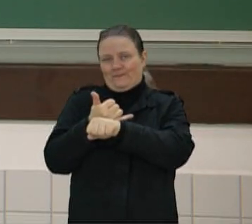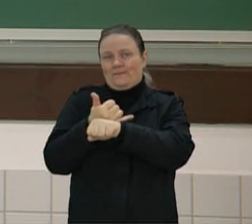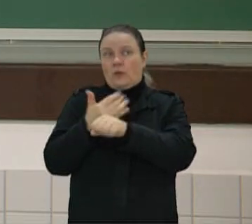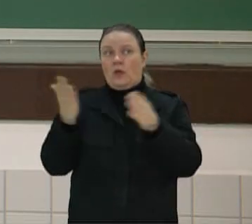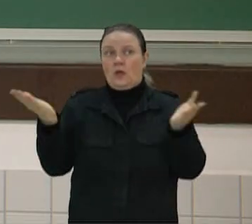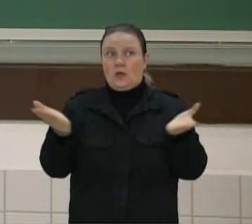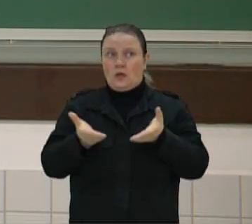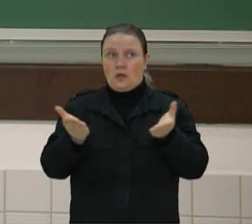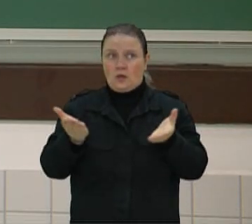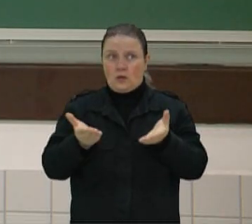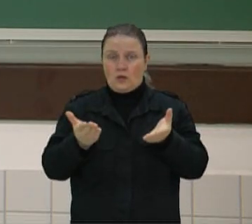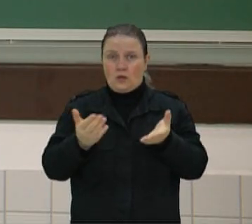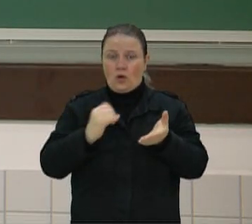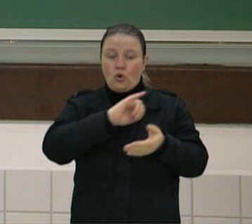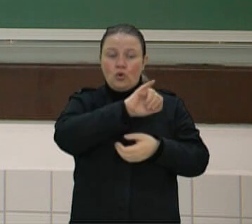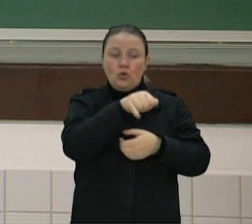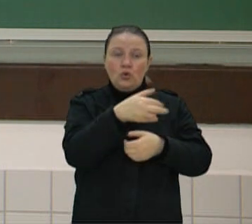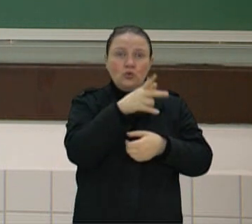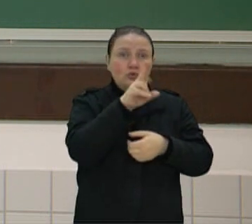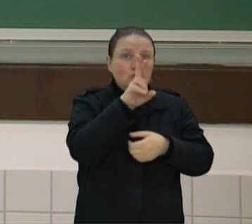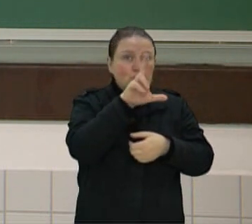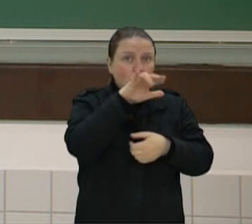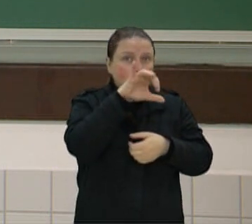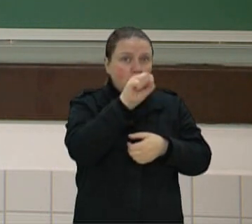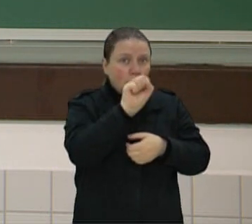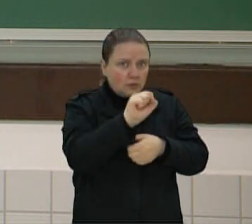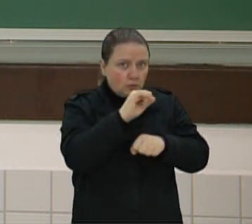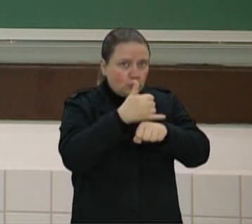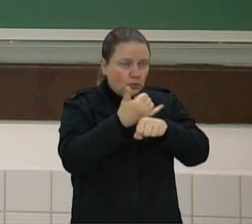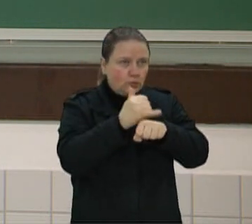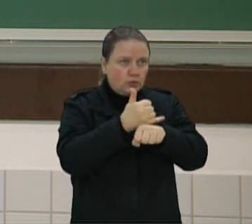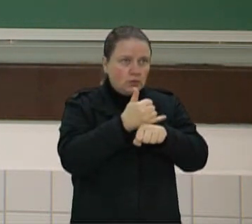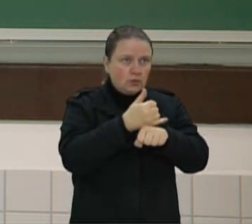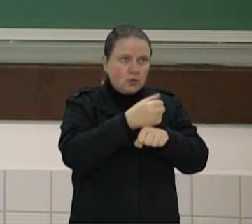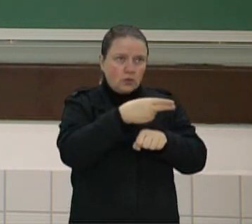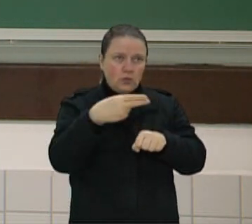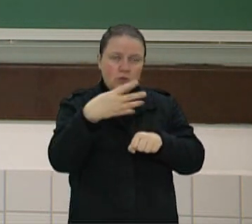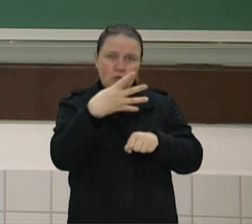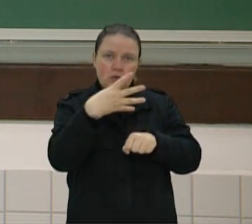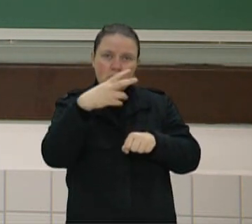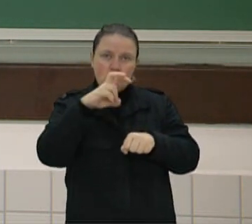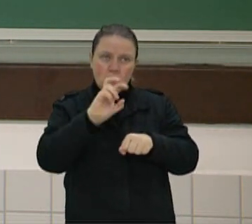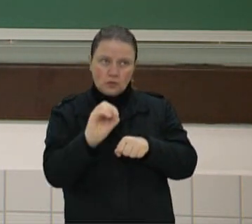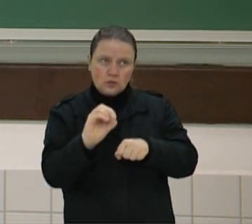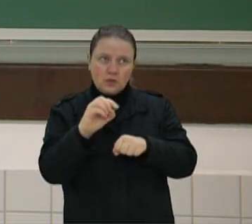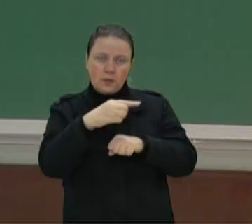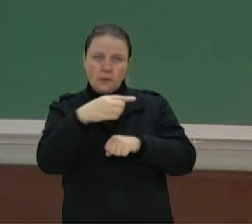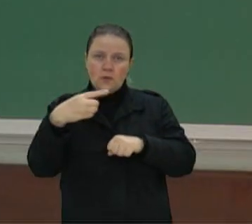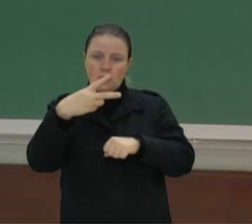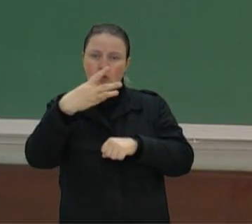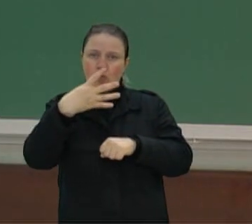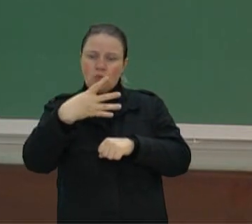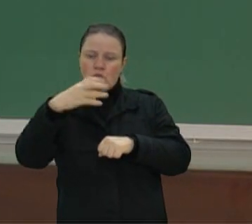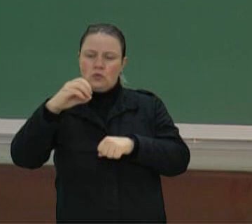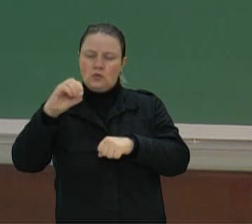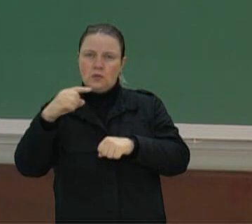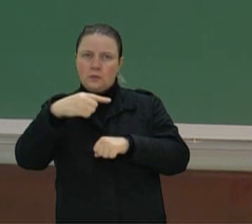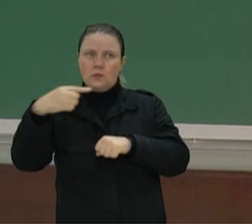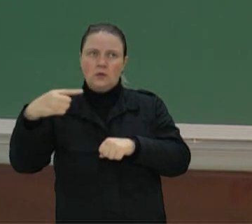conta que eu fiz aqui, ó, olha aqui os juros. 450 menos 400 é igual a 50. Aqui